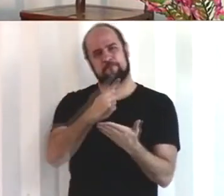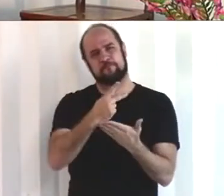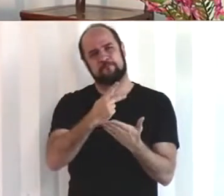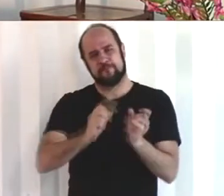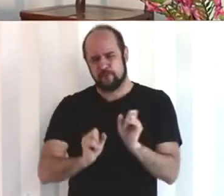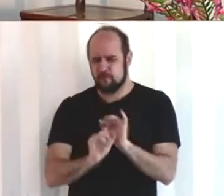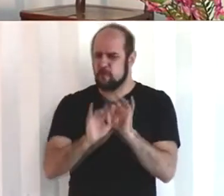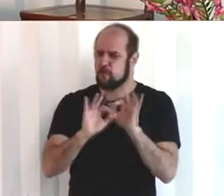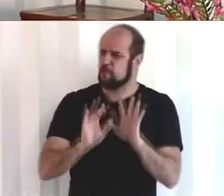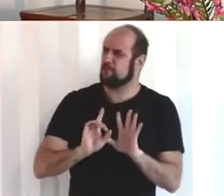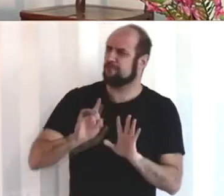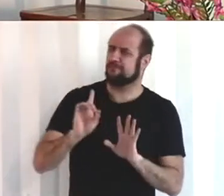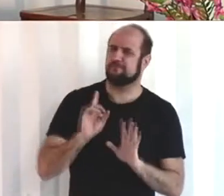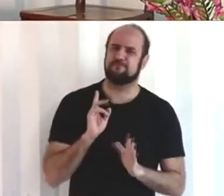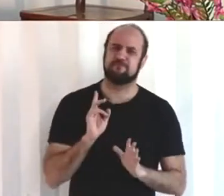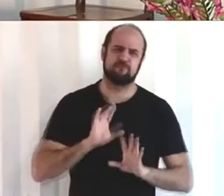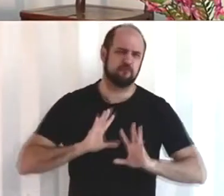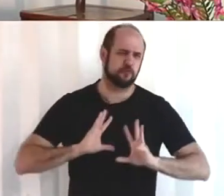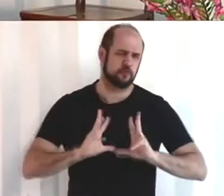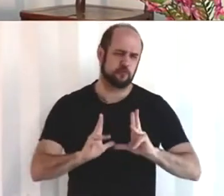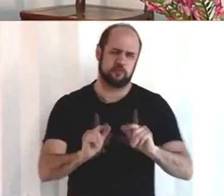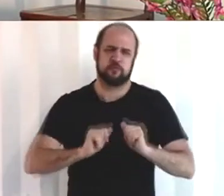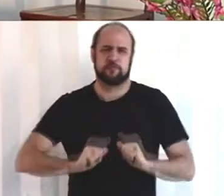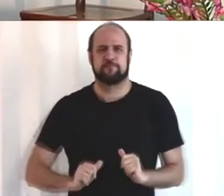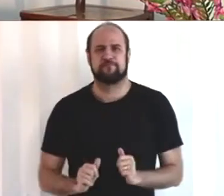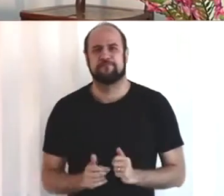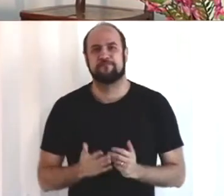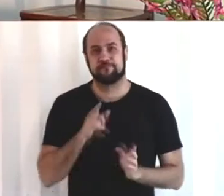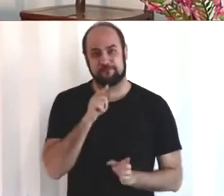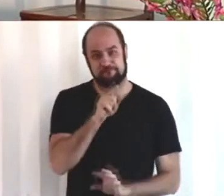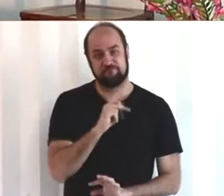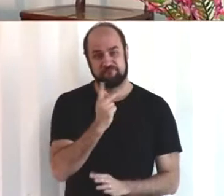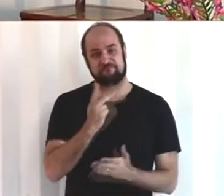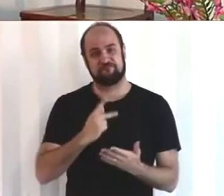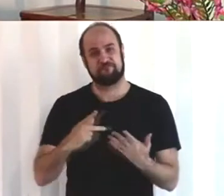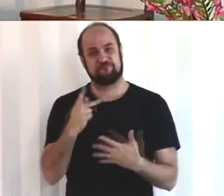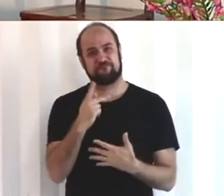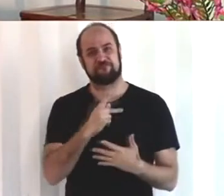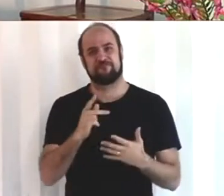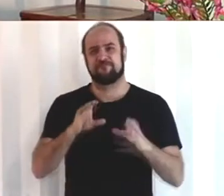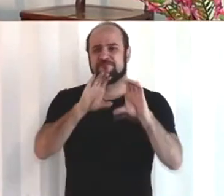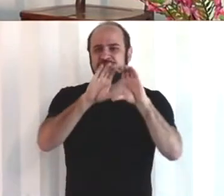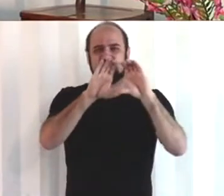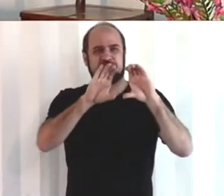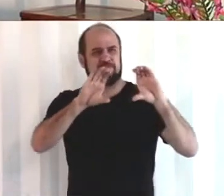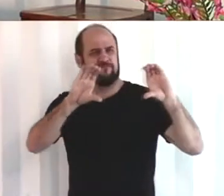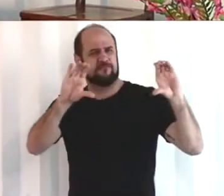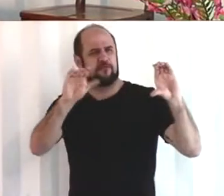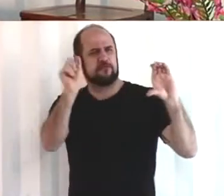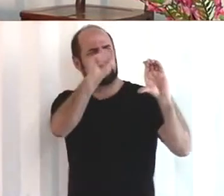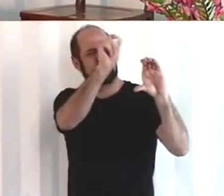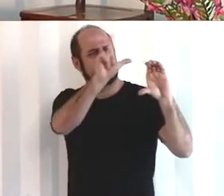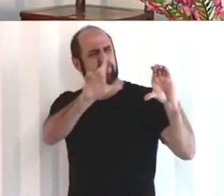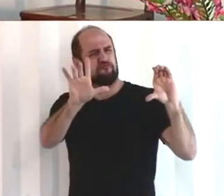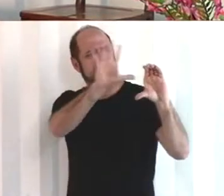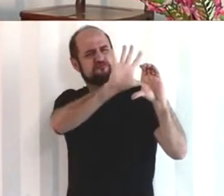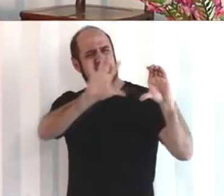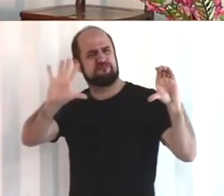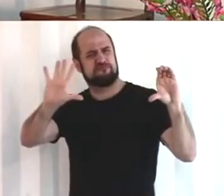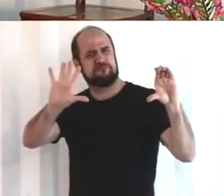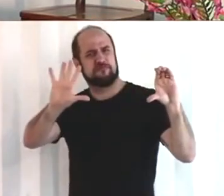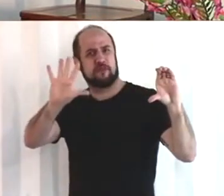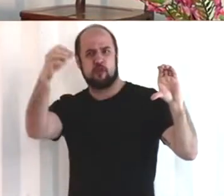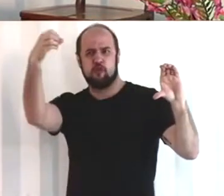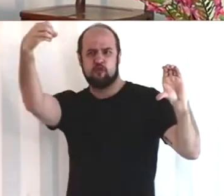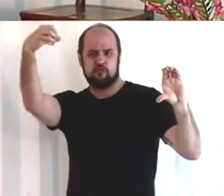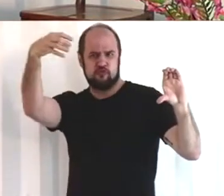glorificando a Deus por todas as coisas. Então o desenho é que você fará na parte de cima um céu bonito, azul, mas com uma luz,